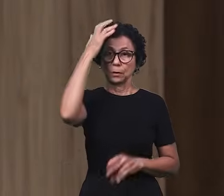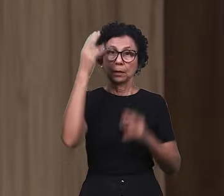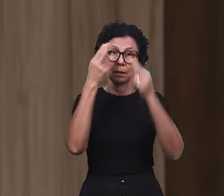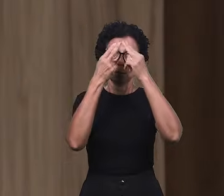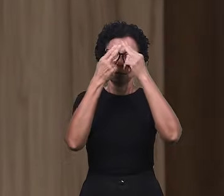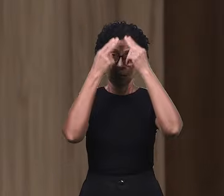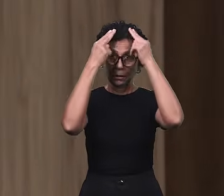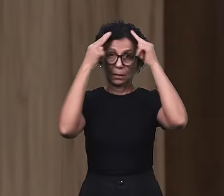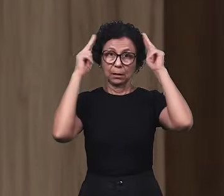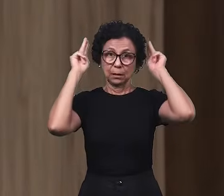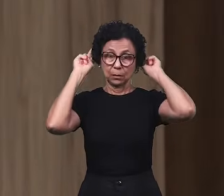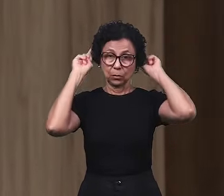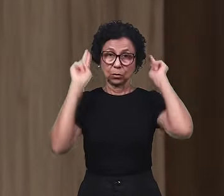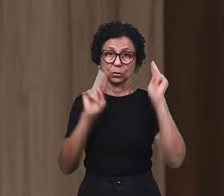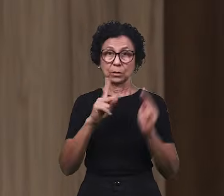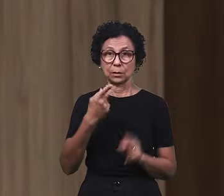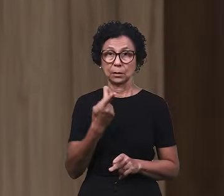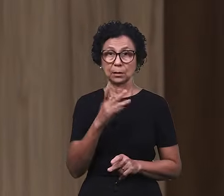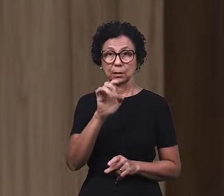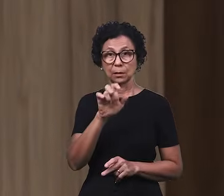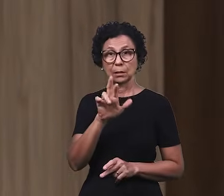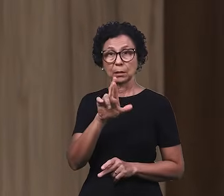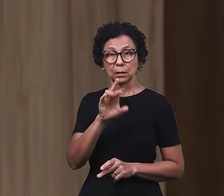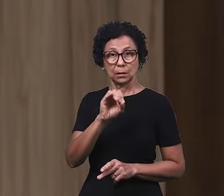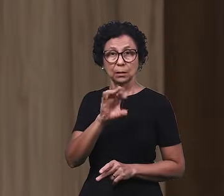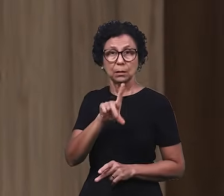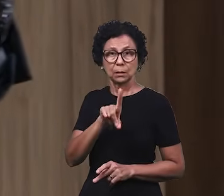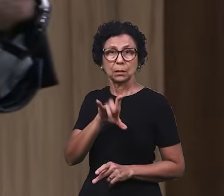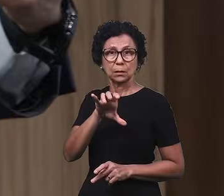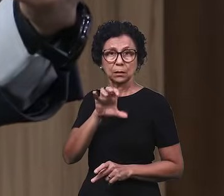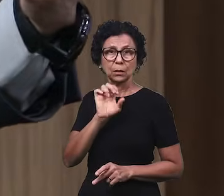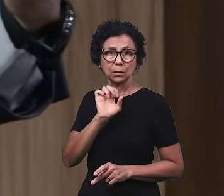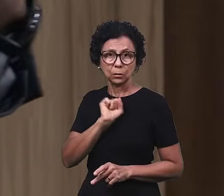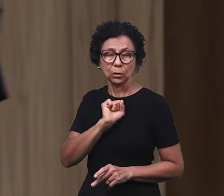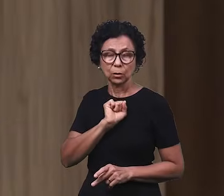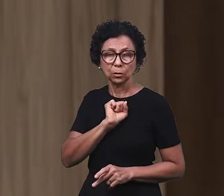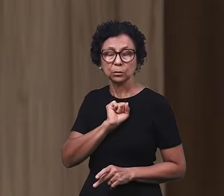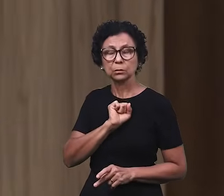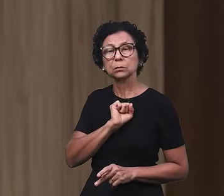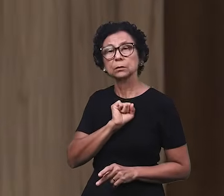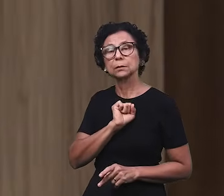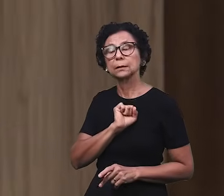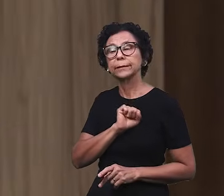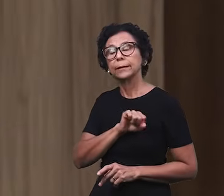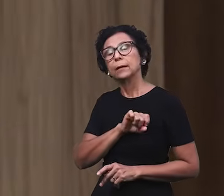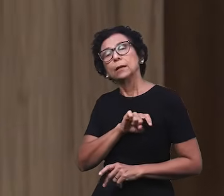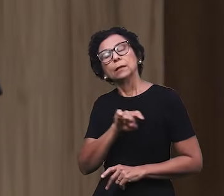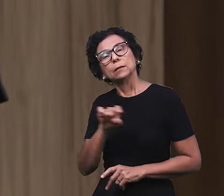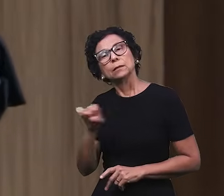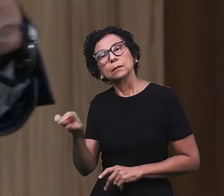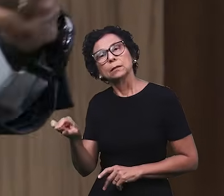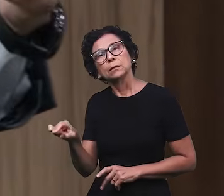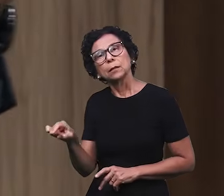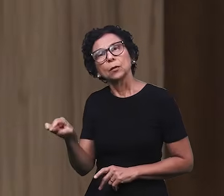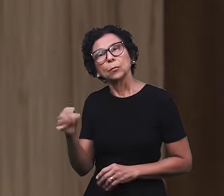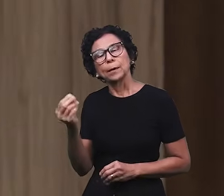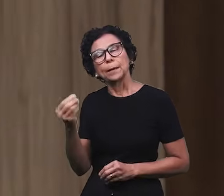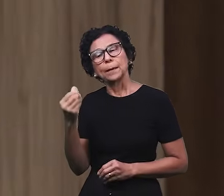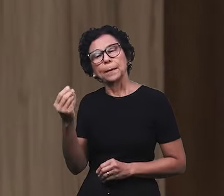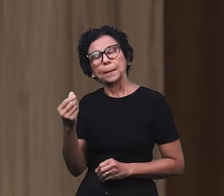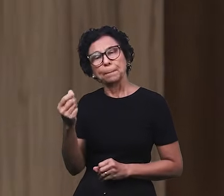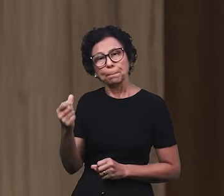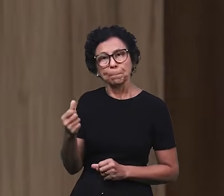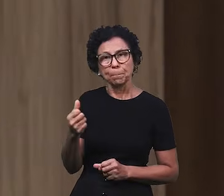rei. E quando, então, eles notificaram, e eles sabendo